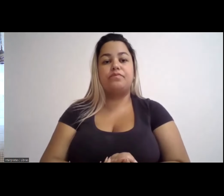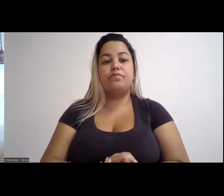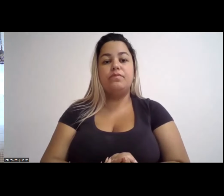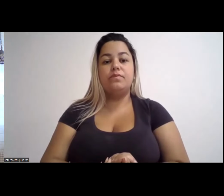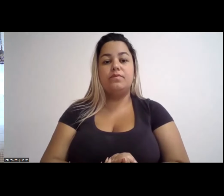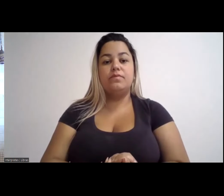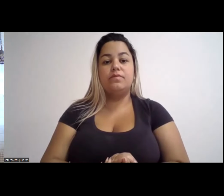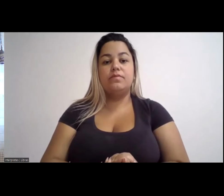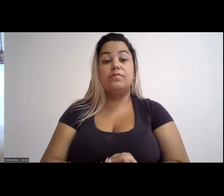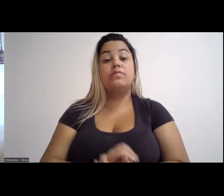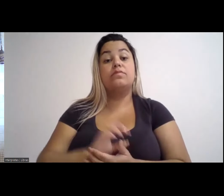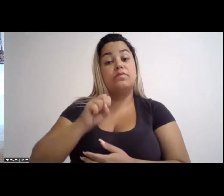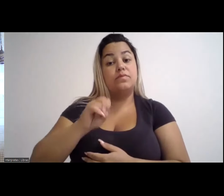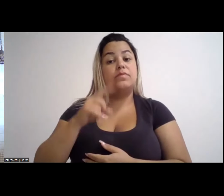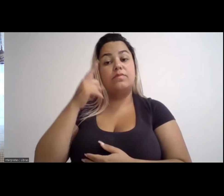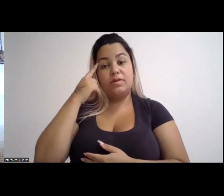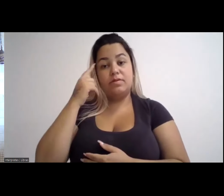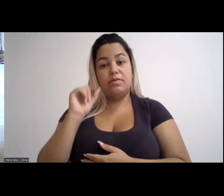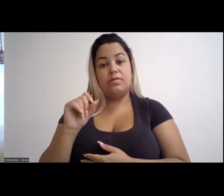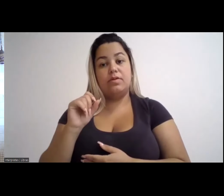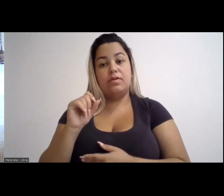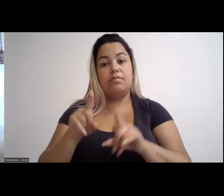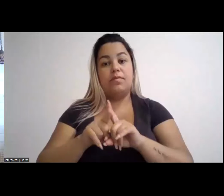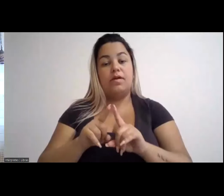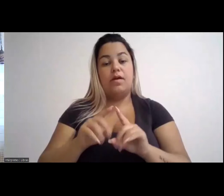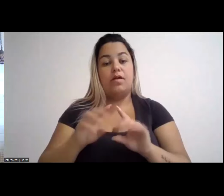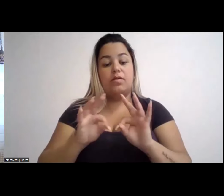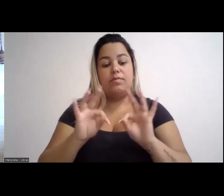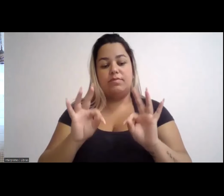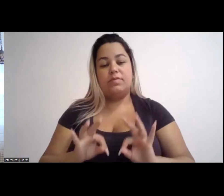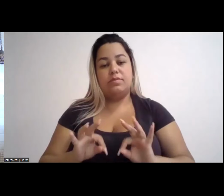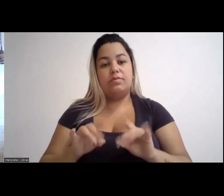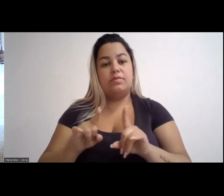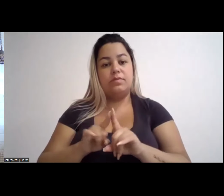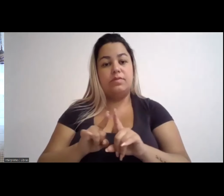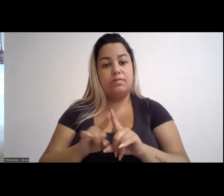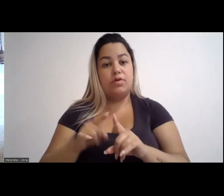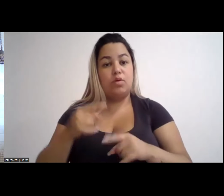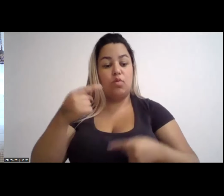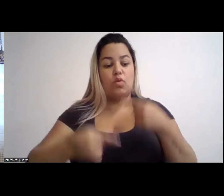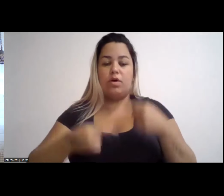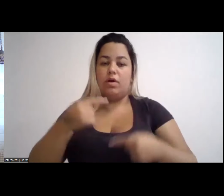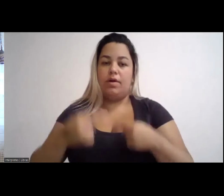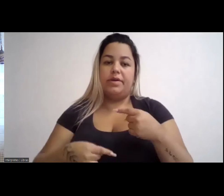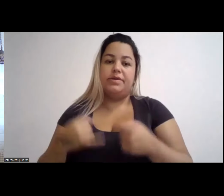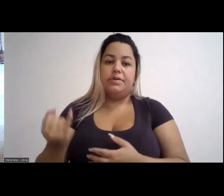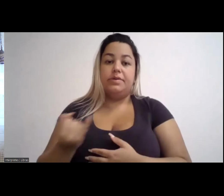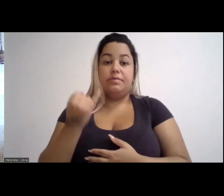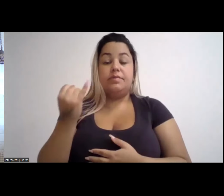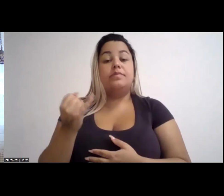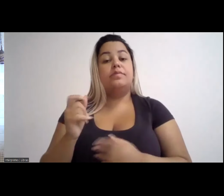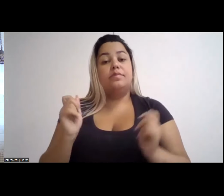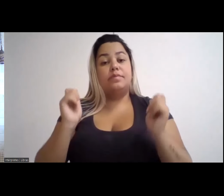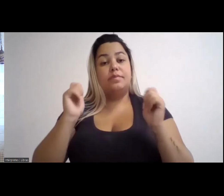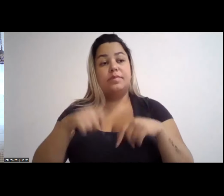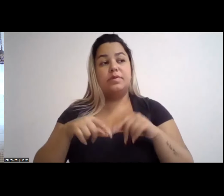Se nós pensarmos também sobre as tecnologias, que é um outro debate muito importante, a gente precisa tratar